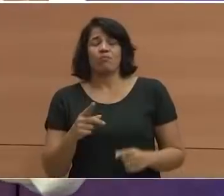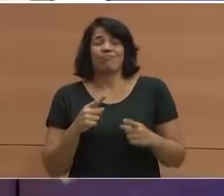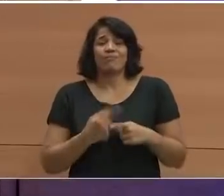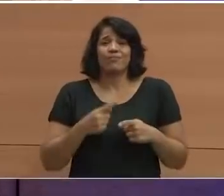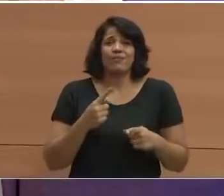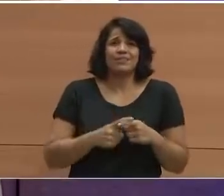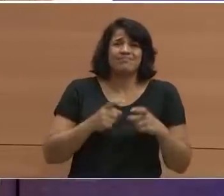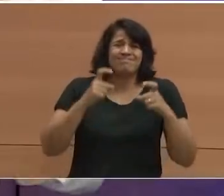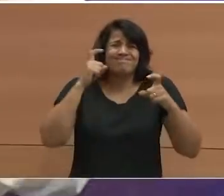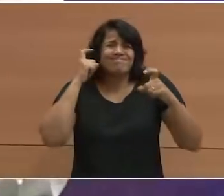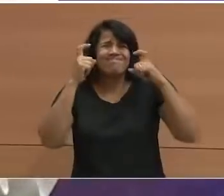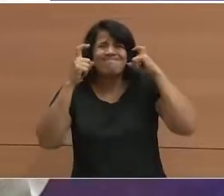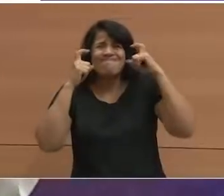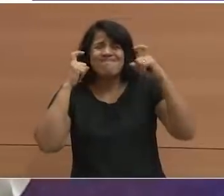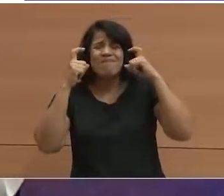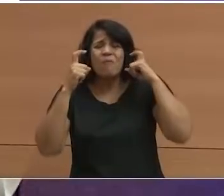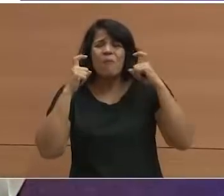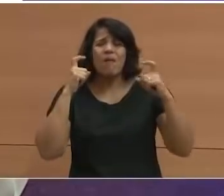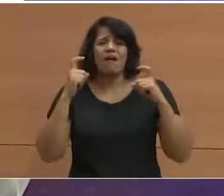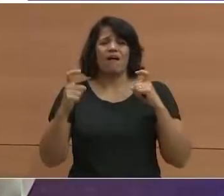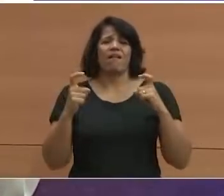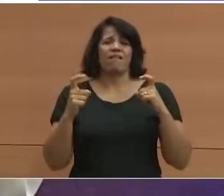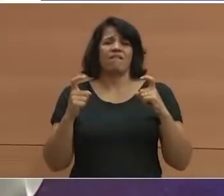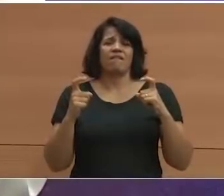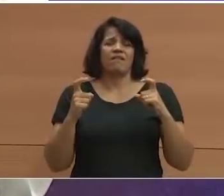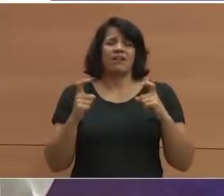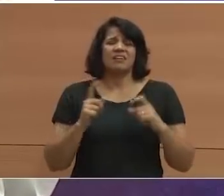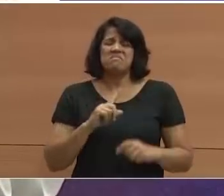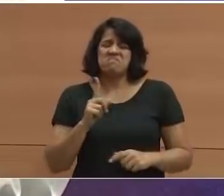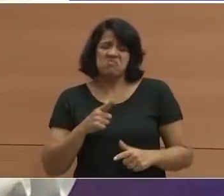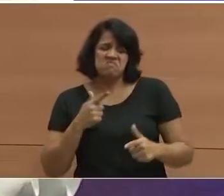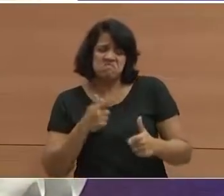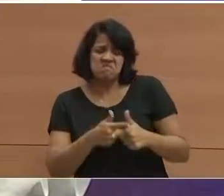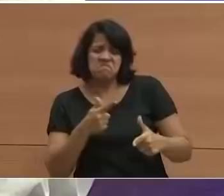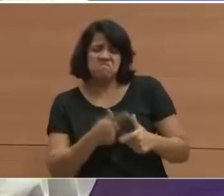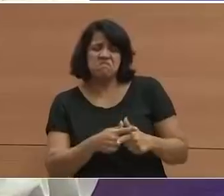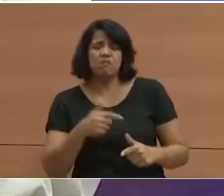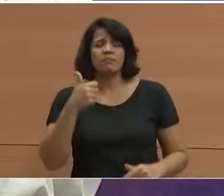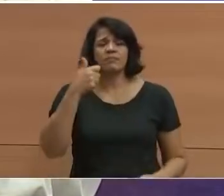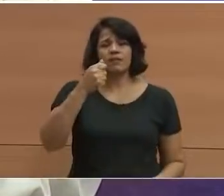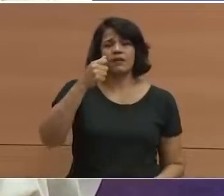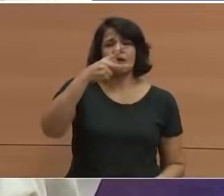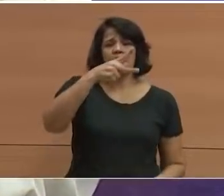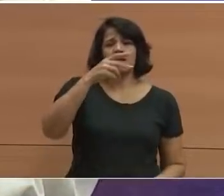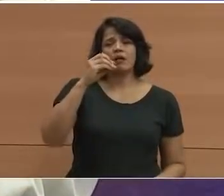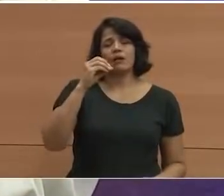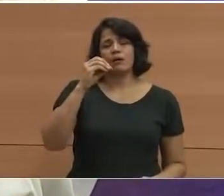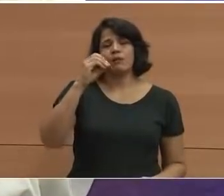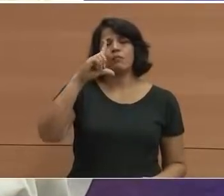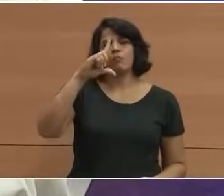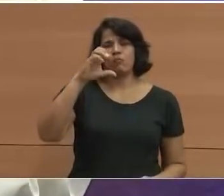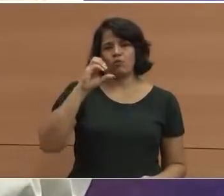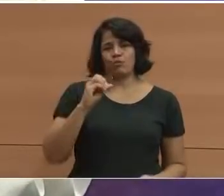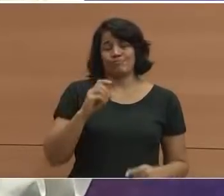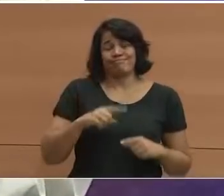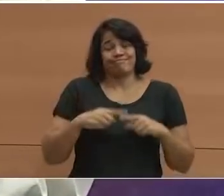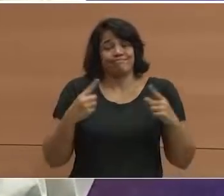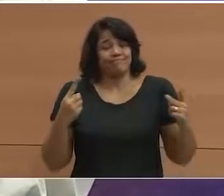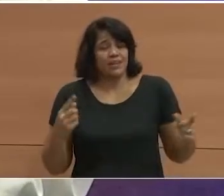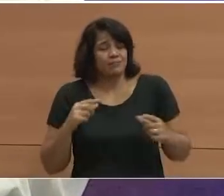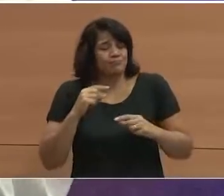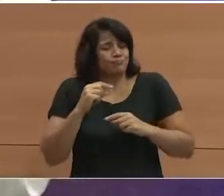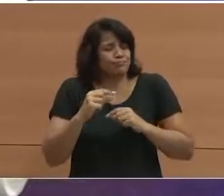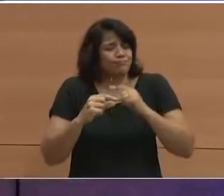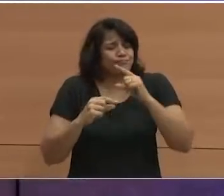preocupava em preservar, o Apolo. Mas, irmãos, ele pouco a pouco não aguentou. Quando chegou no